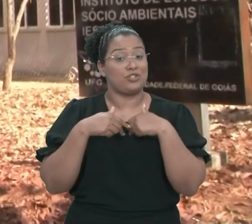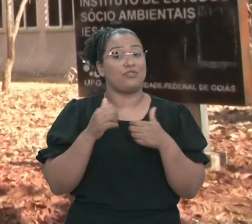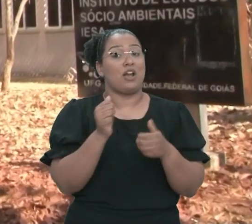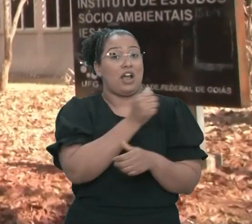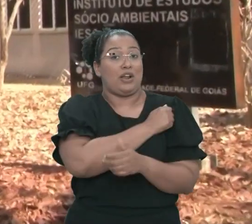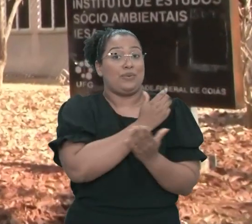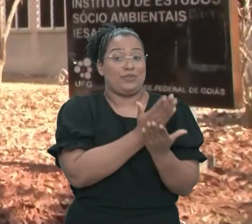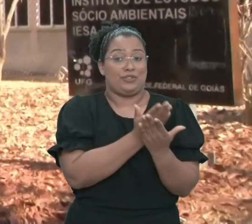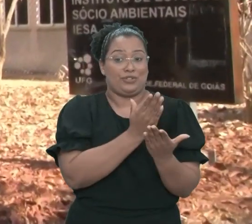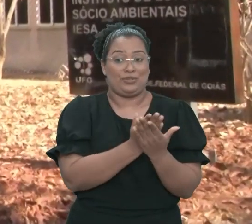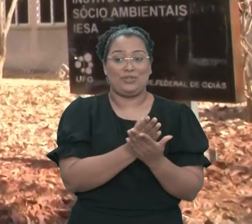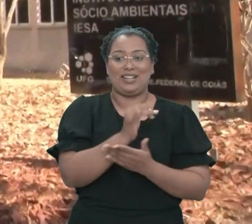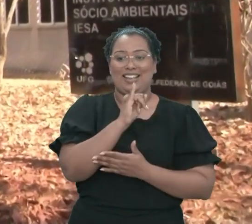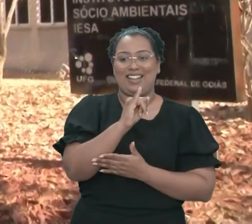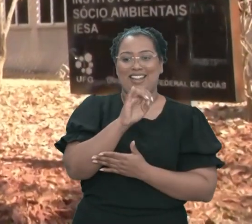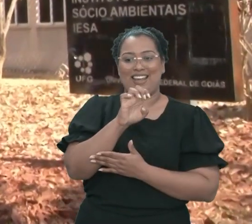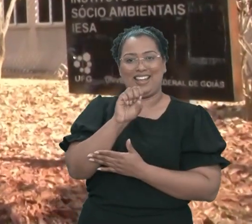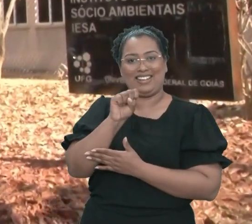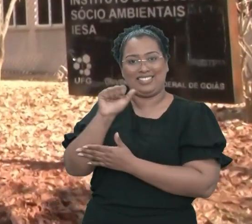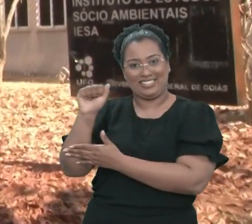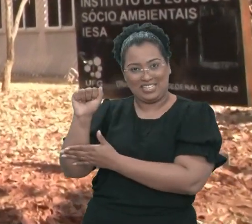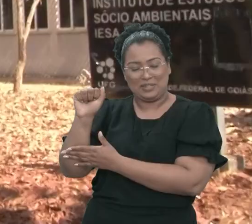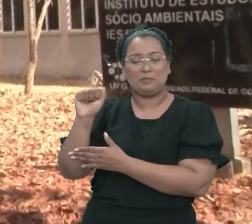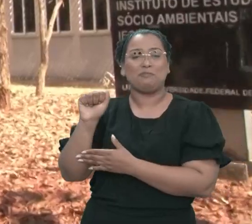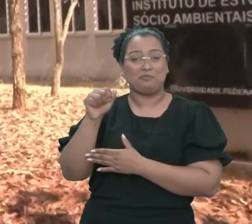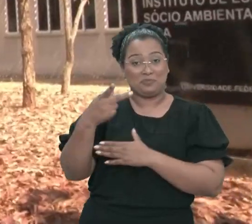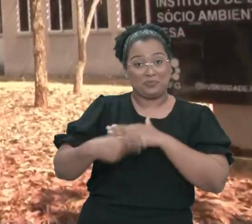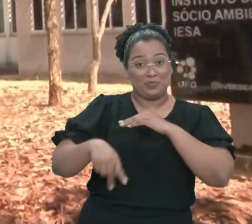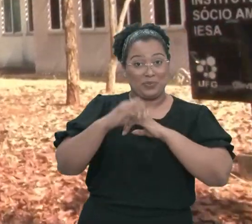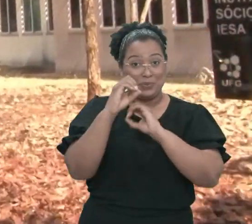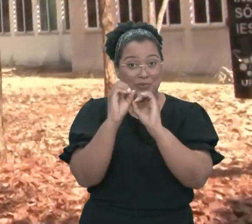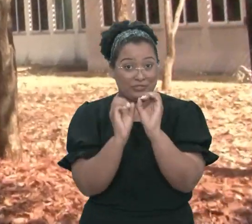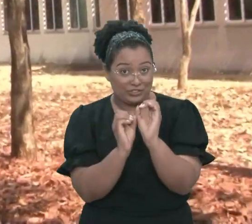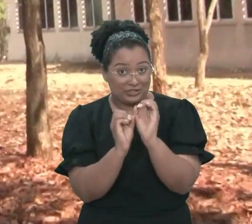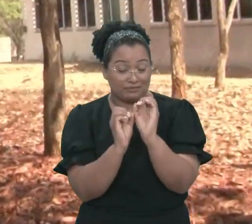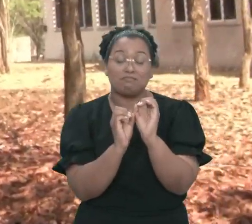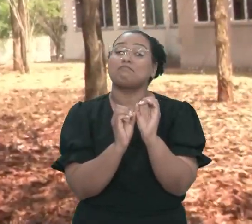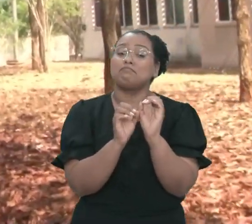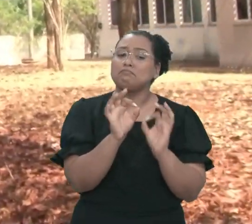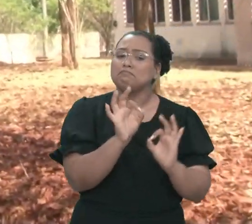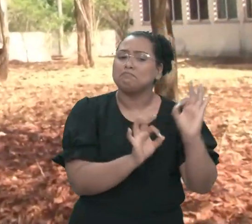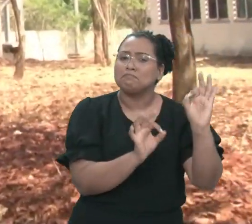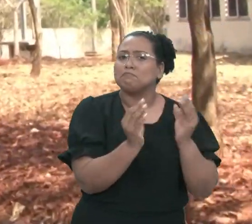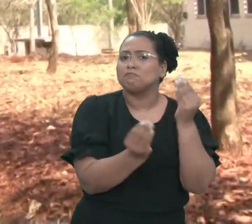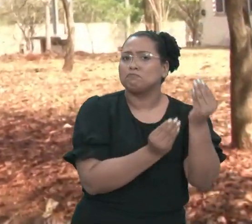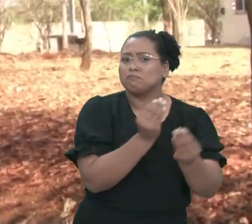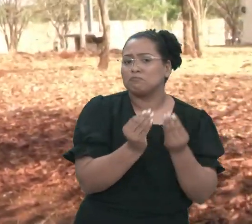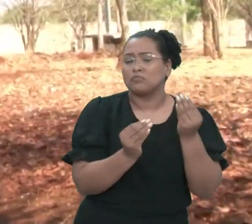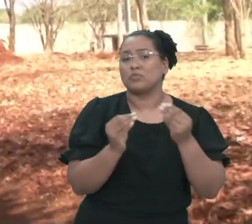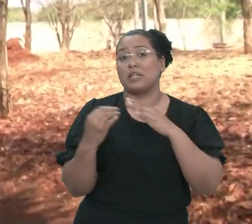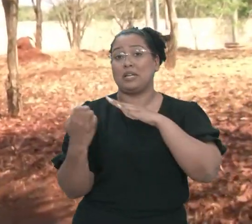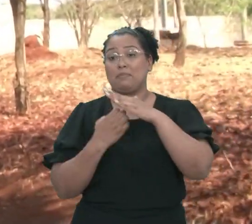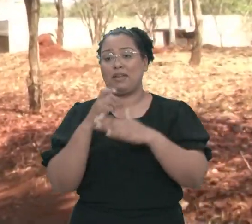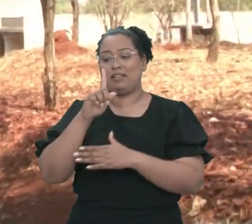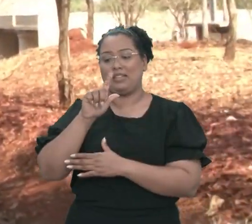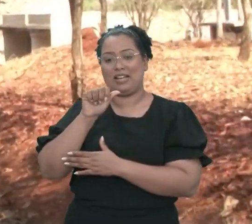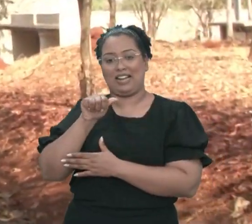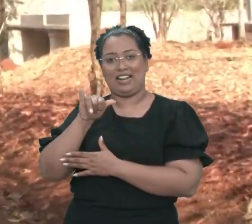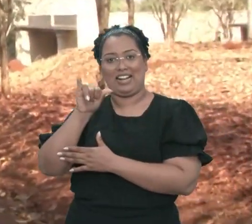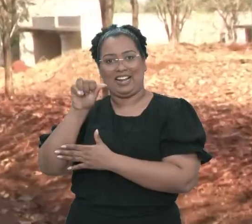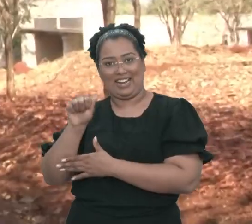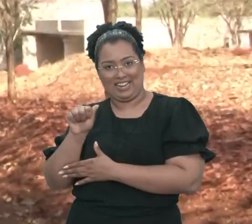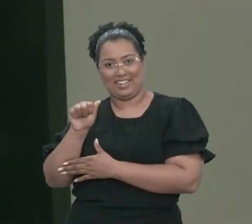do Instituto de Estudos Socioambientais da Universidade Federal de Goiás, por meio do GAIA, empresa júnior do